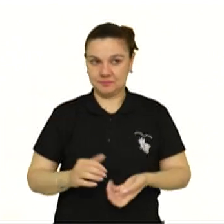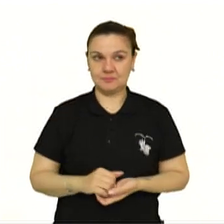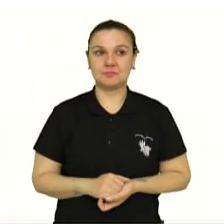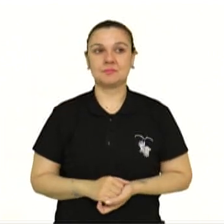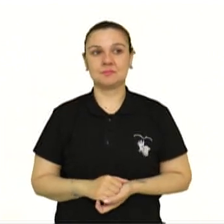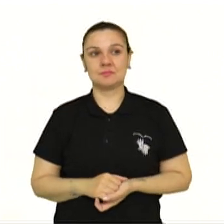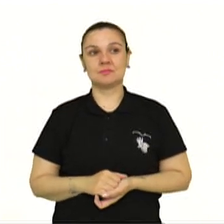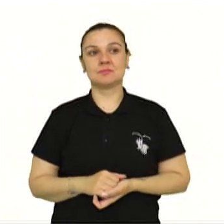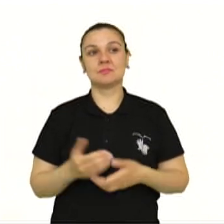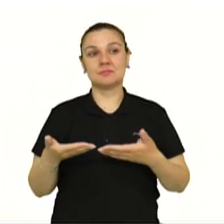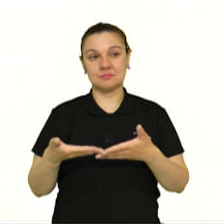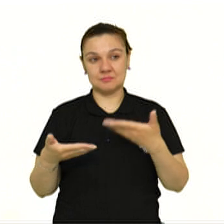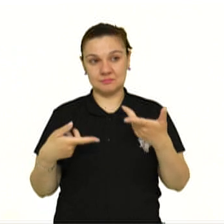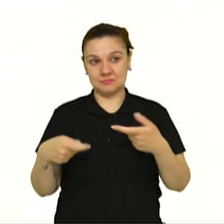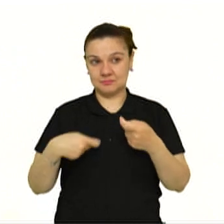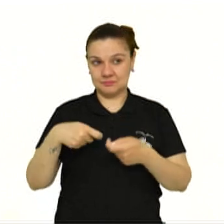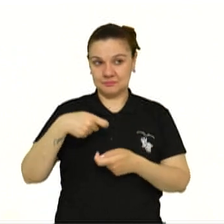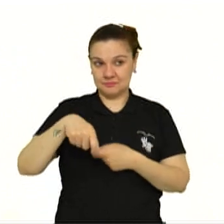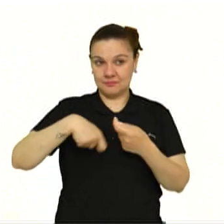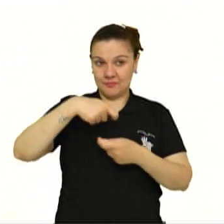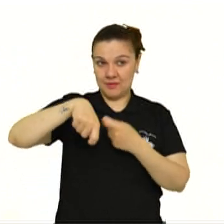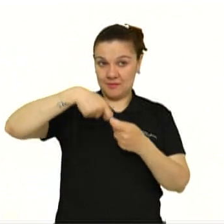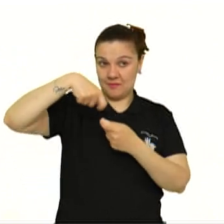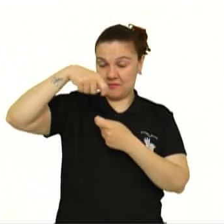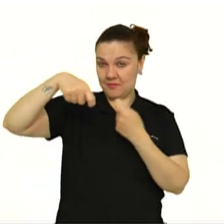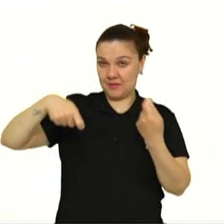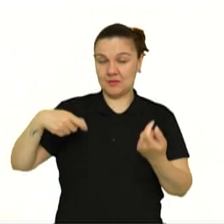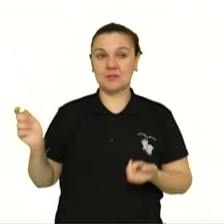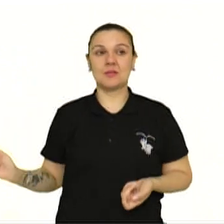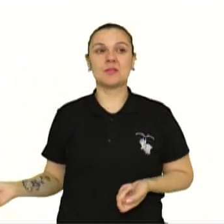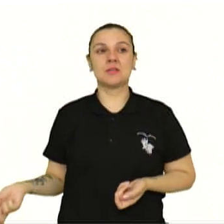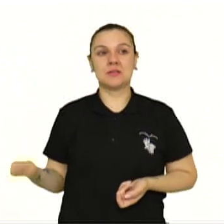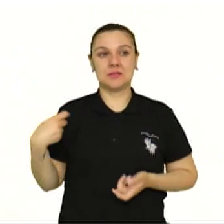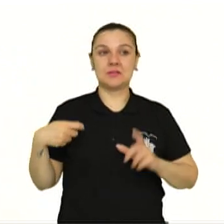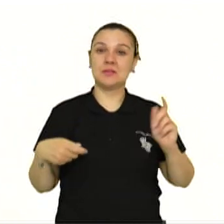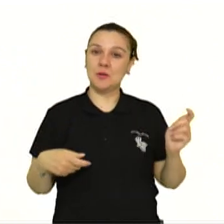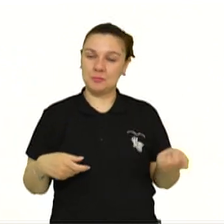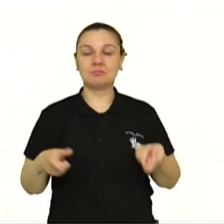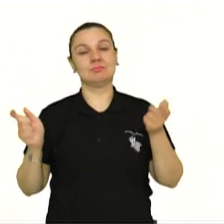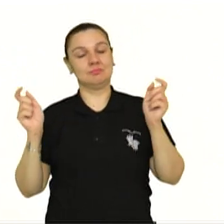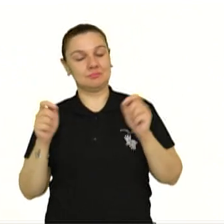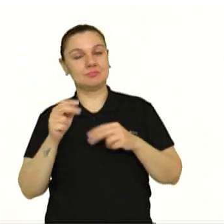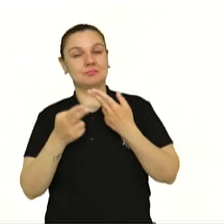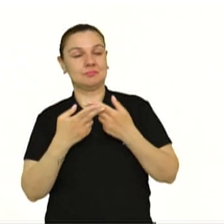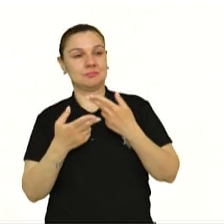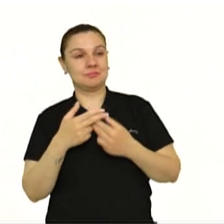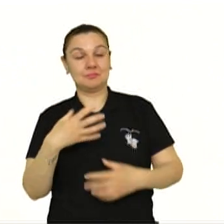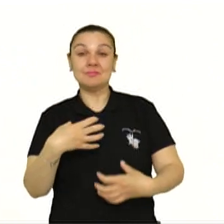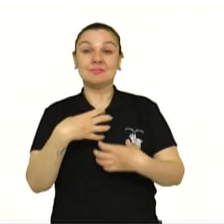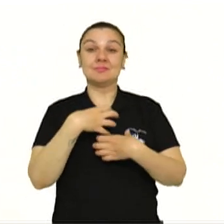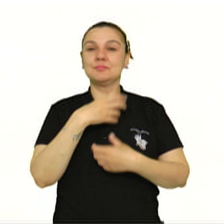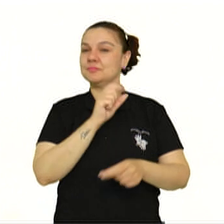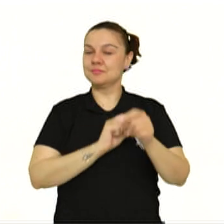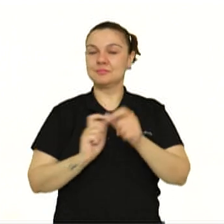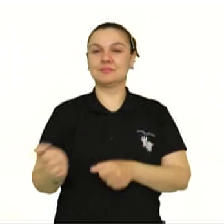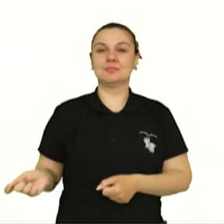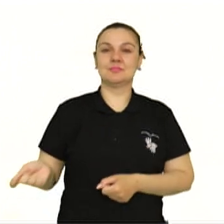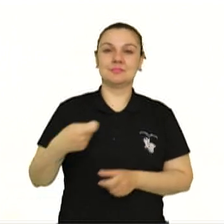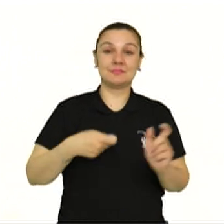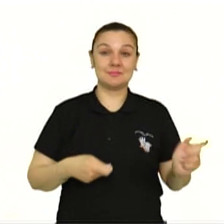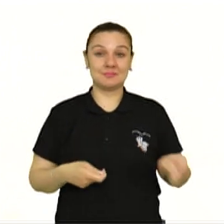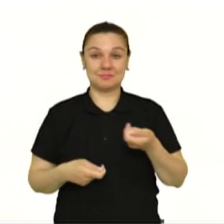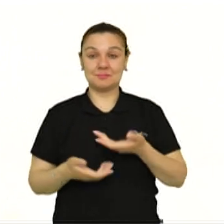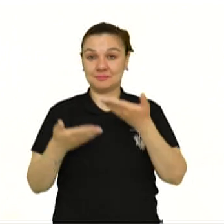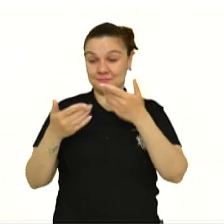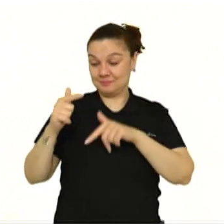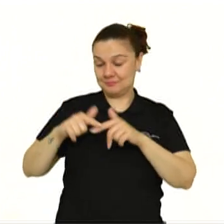mesmo formato, e passa fita crepe, e ela vai dar ali a mobilidade, você vai conseguir fazer a vivência do tênis com esse